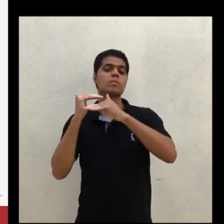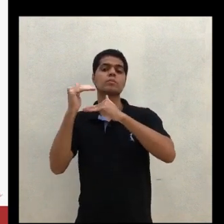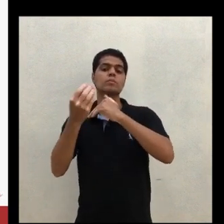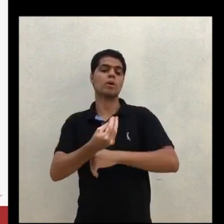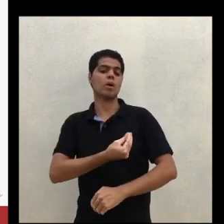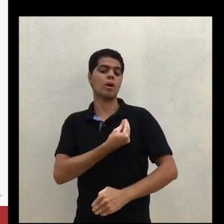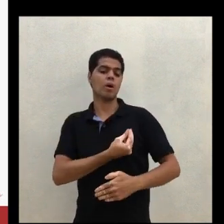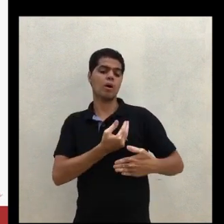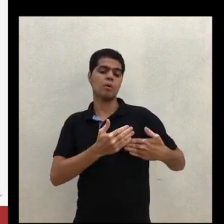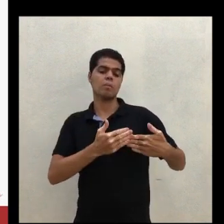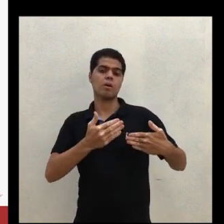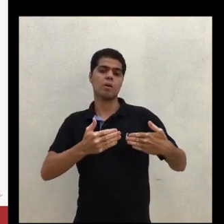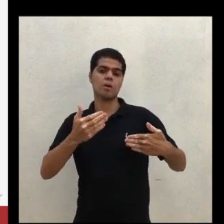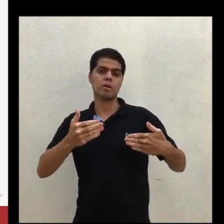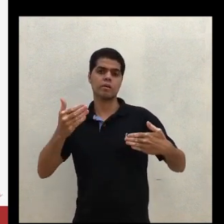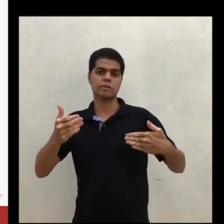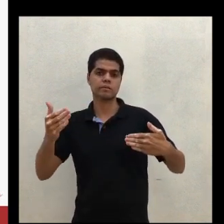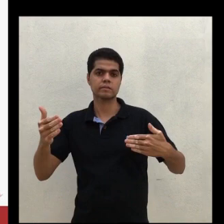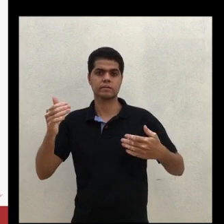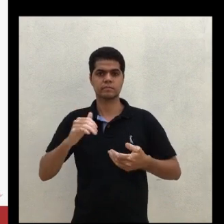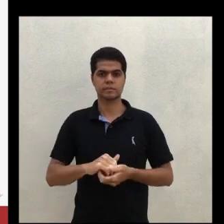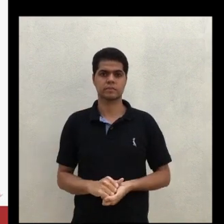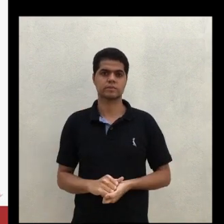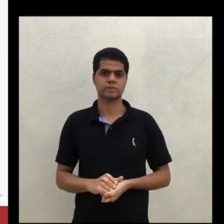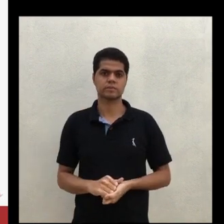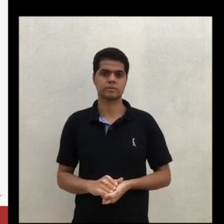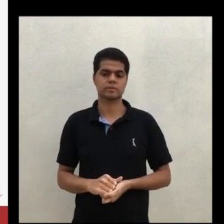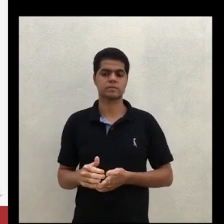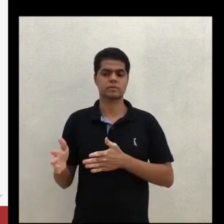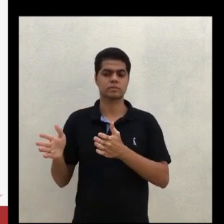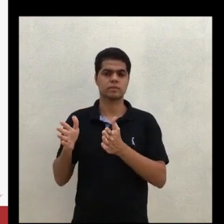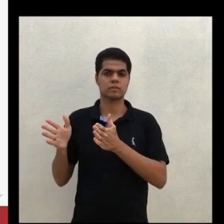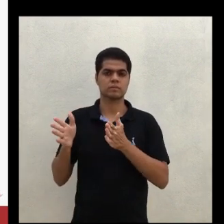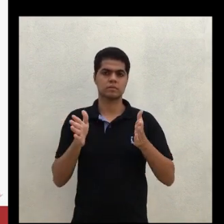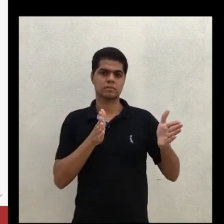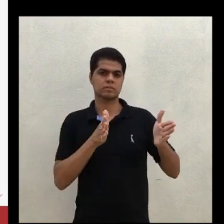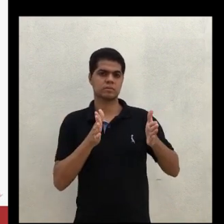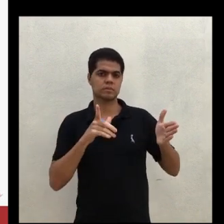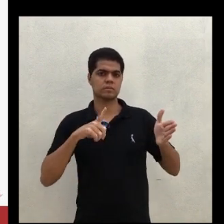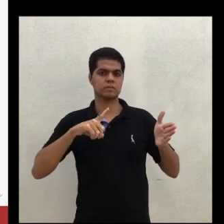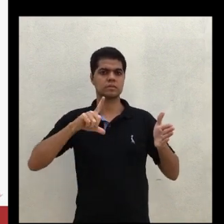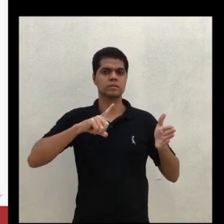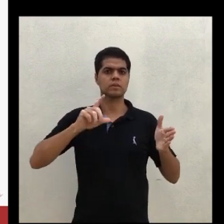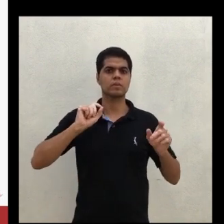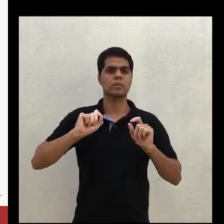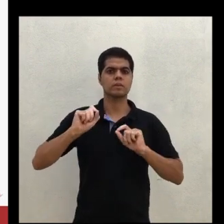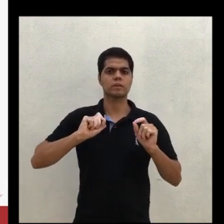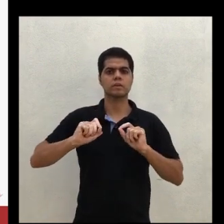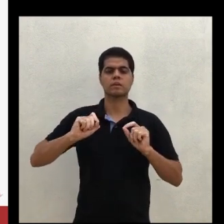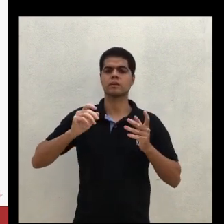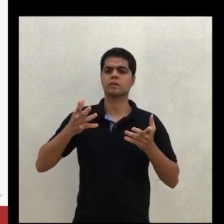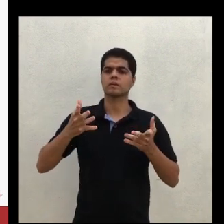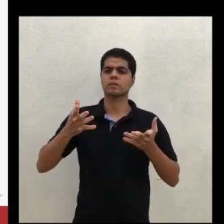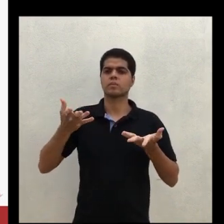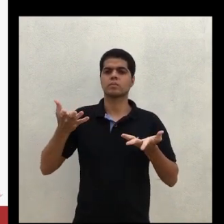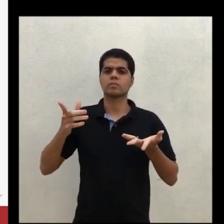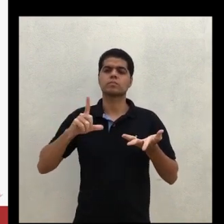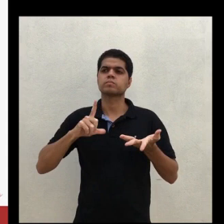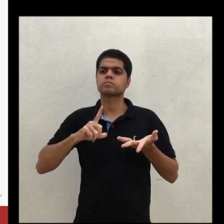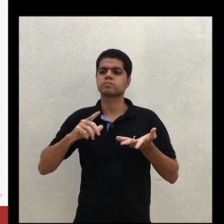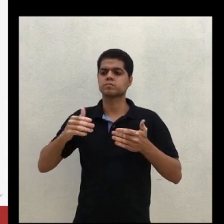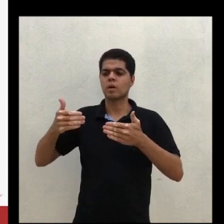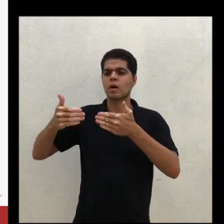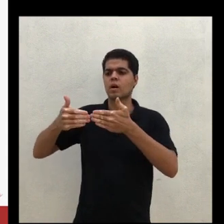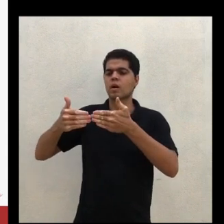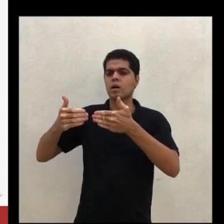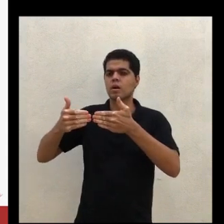uma criança e o que é um adolescente não é uma fronteira nítida. Há uma interface, há um sombreamento